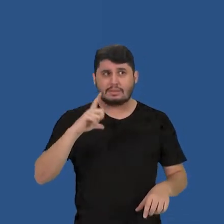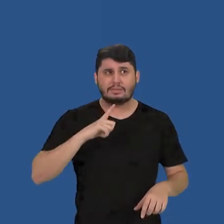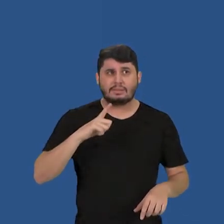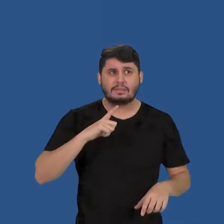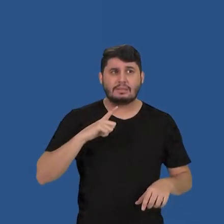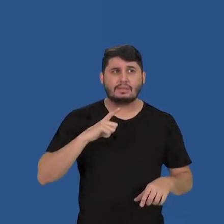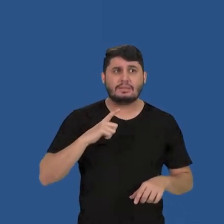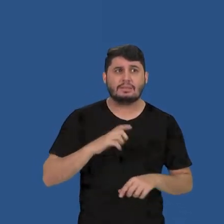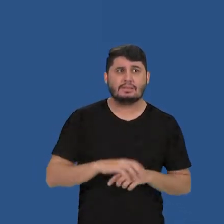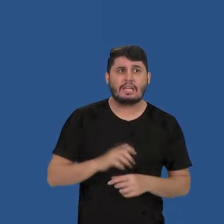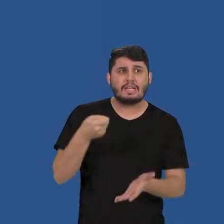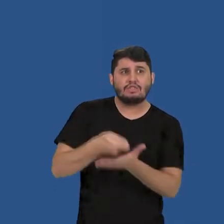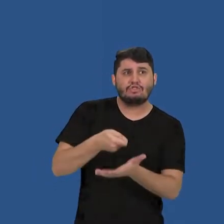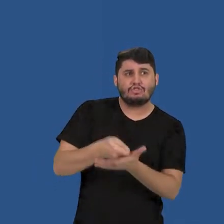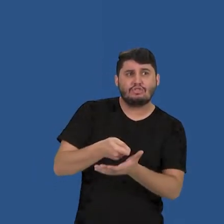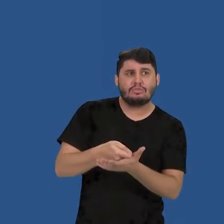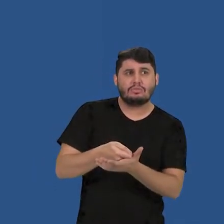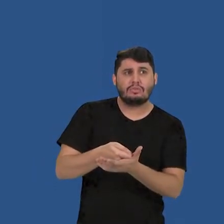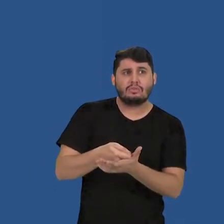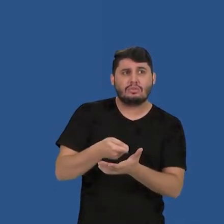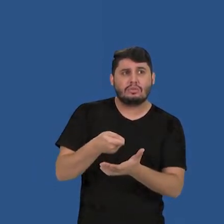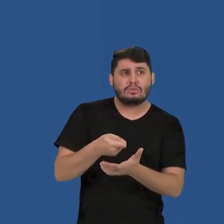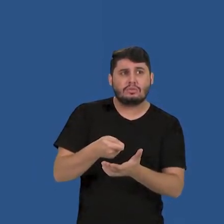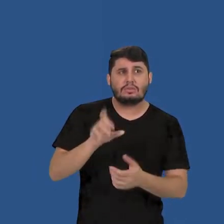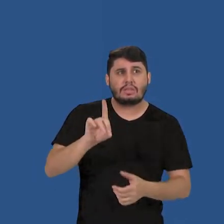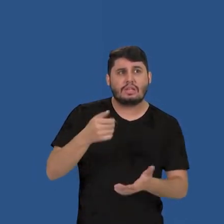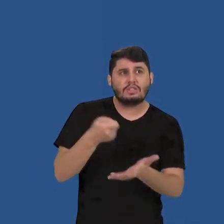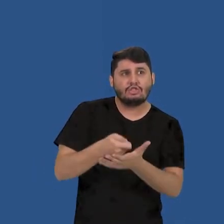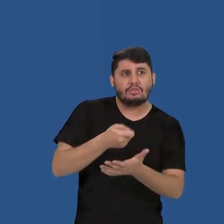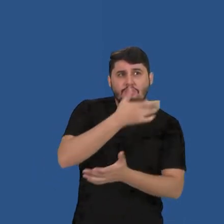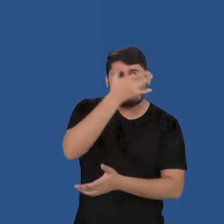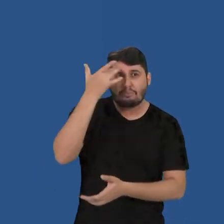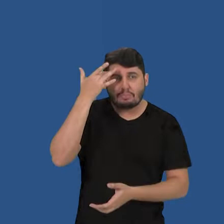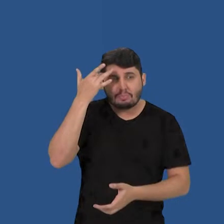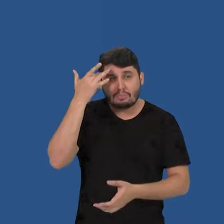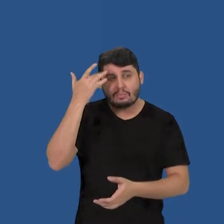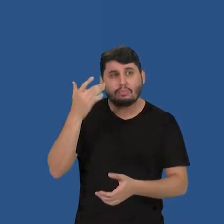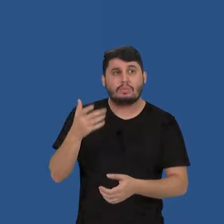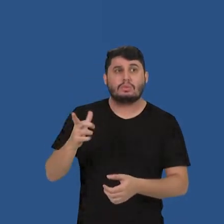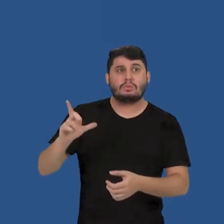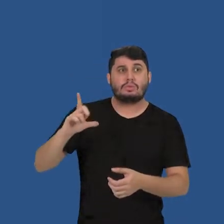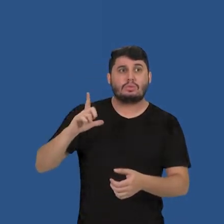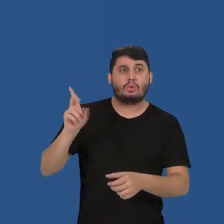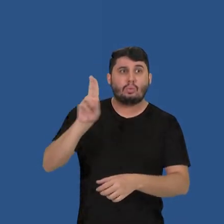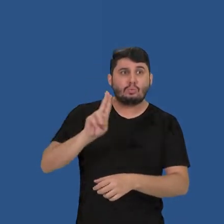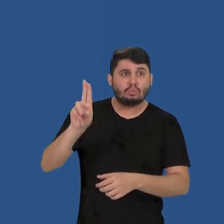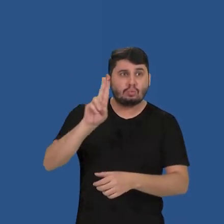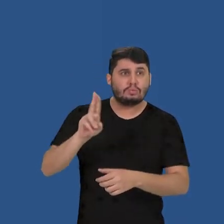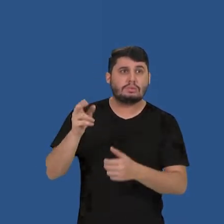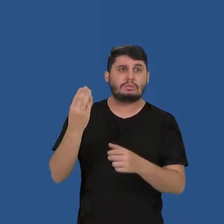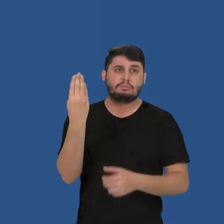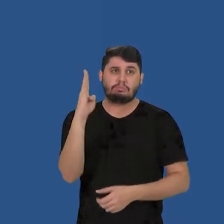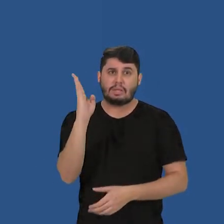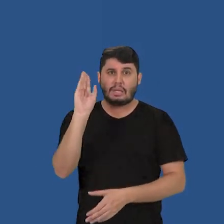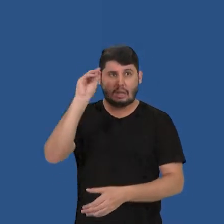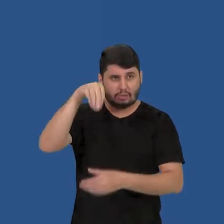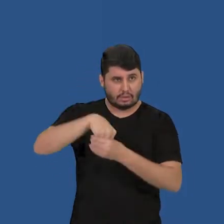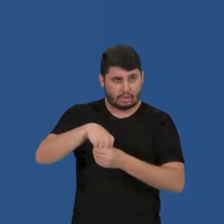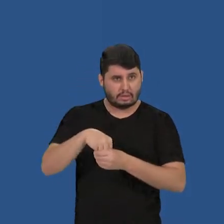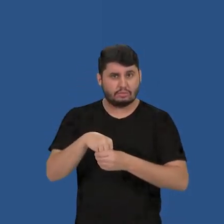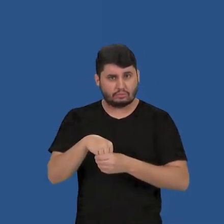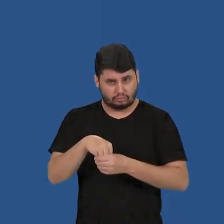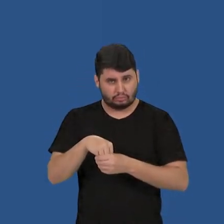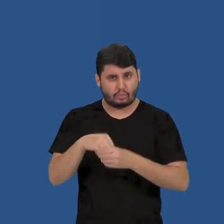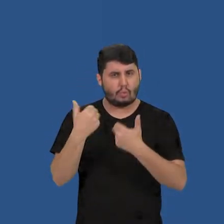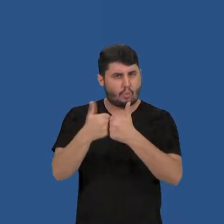cidade? Exigir das autoridades que os ônibus municipais tenham banheiros ou abrigar 2.000 moradores em ônibus que foram adaptados? Vê, eu